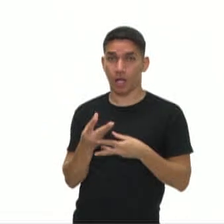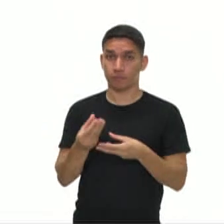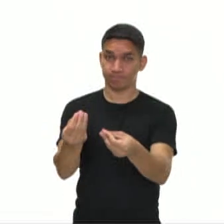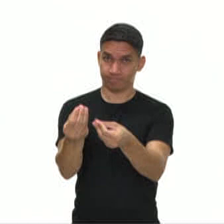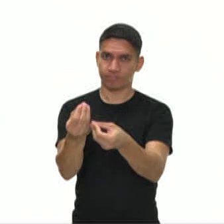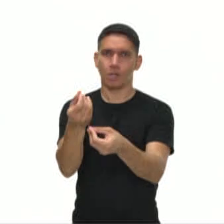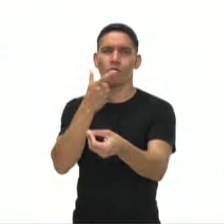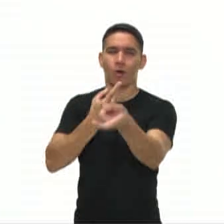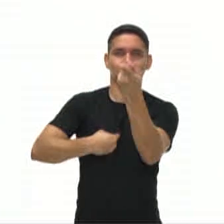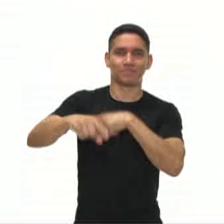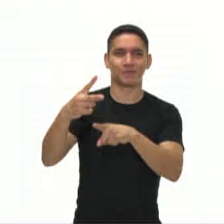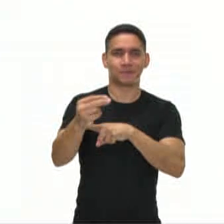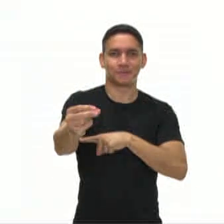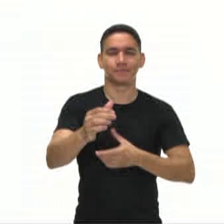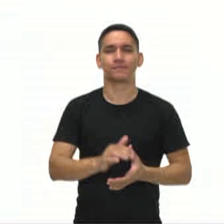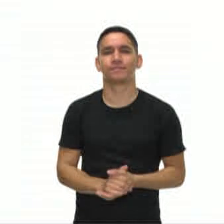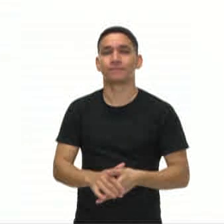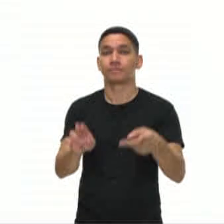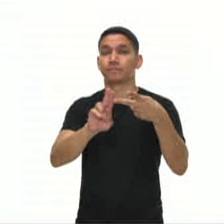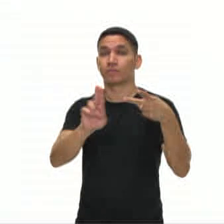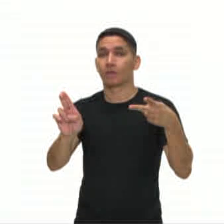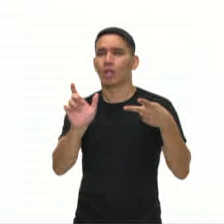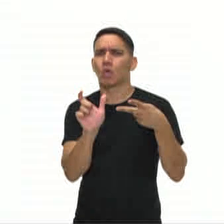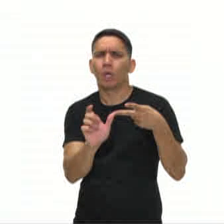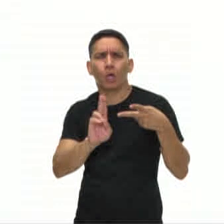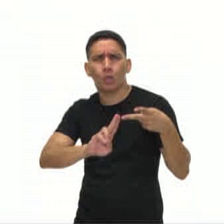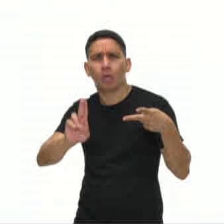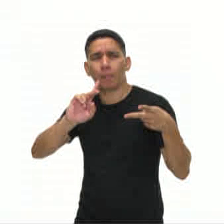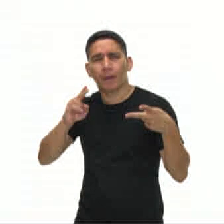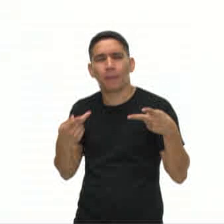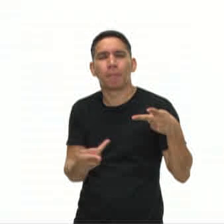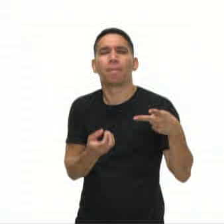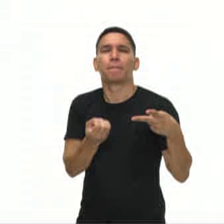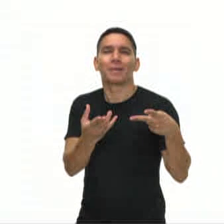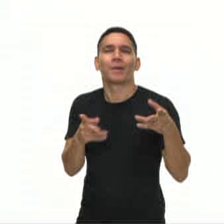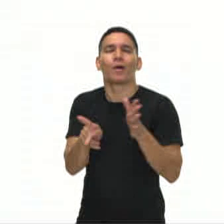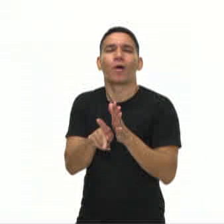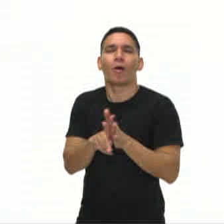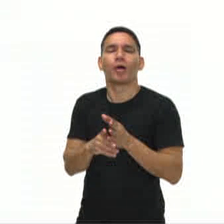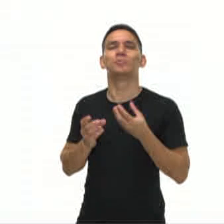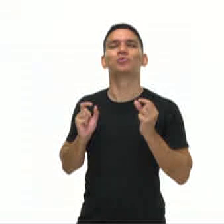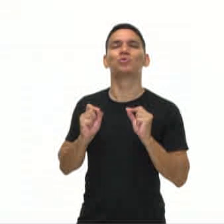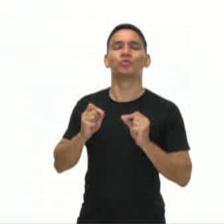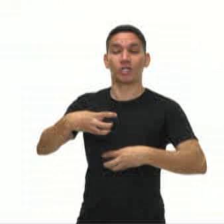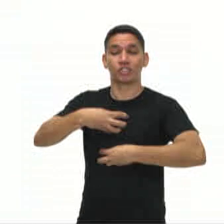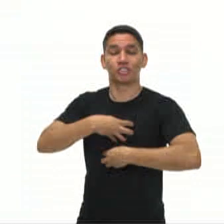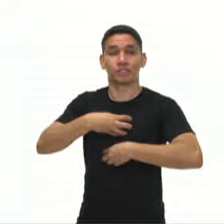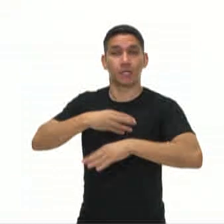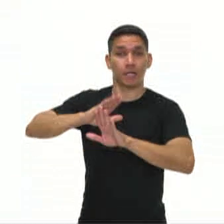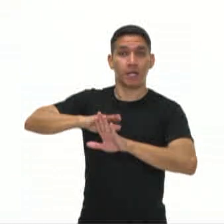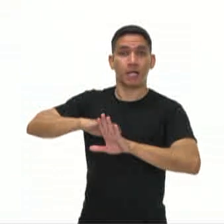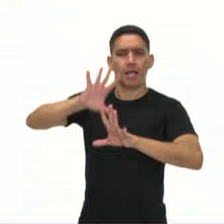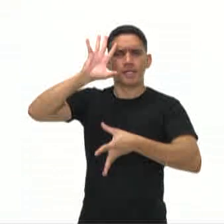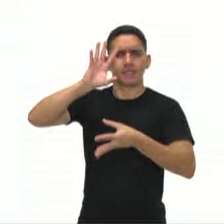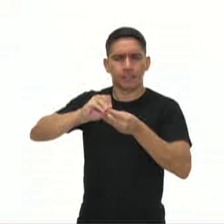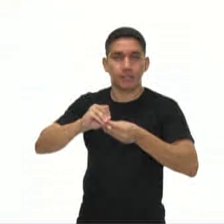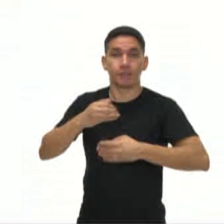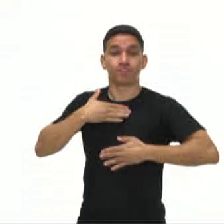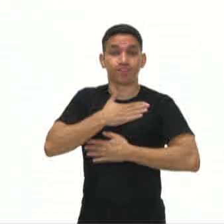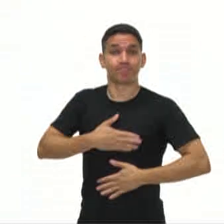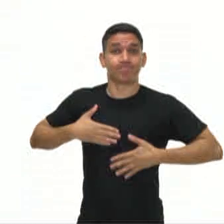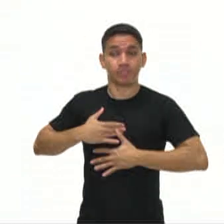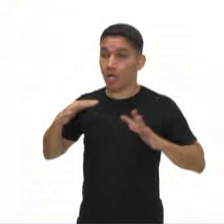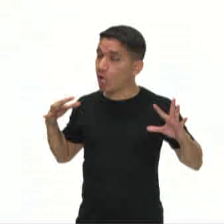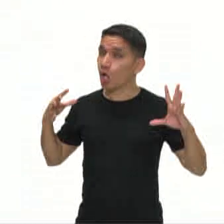vencer, e o Jitakyoei, né? Que é onde nós temos que ter o bem-estar